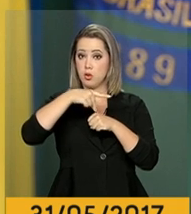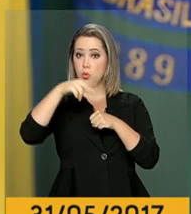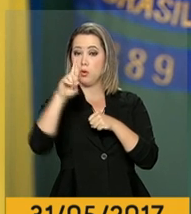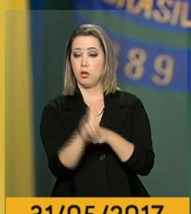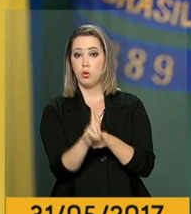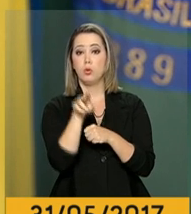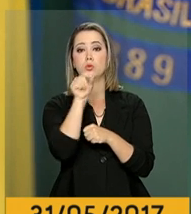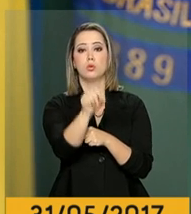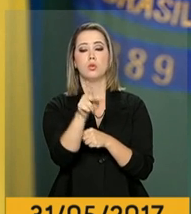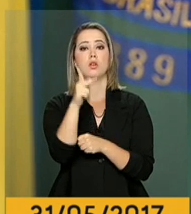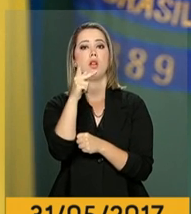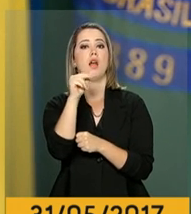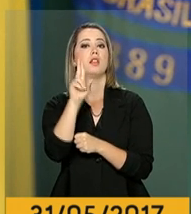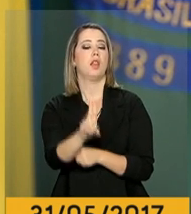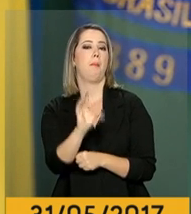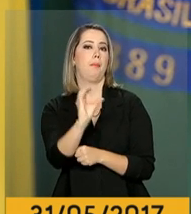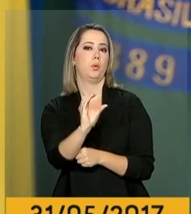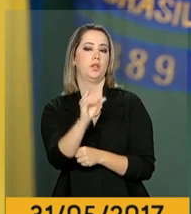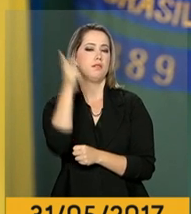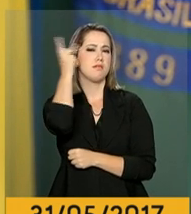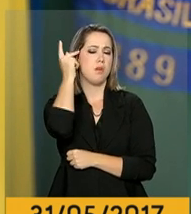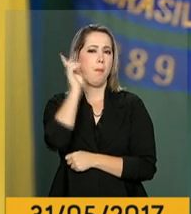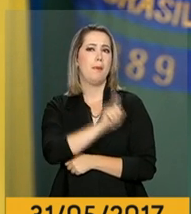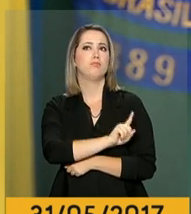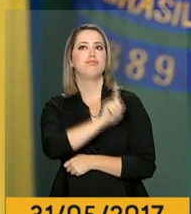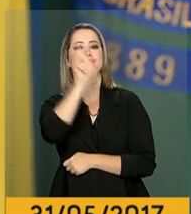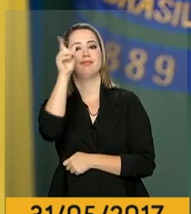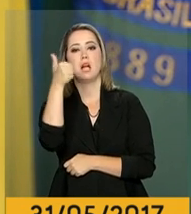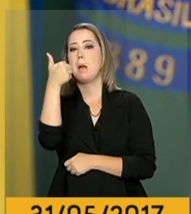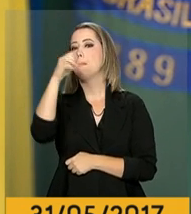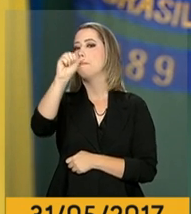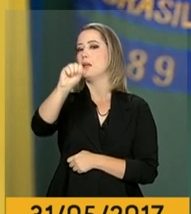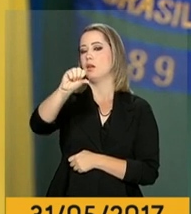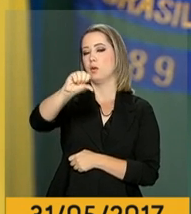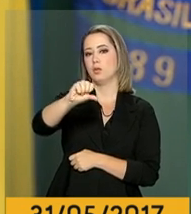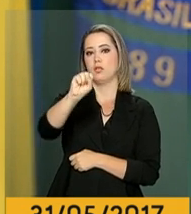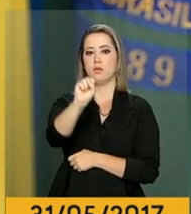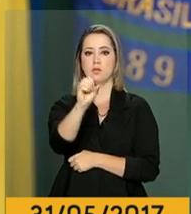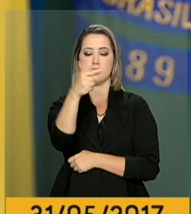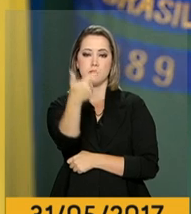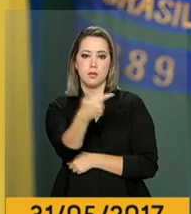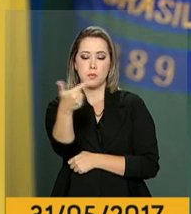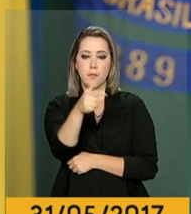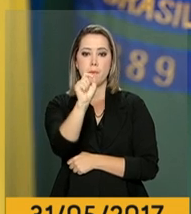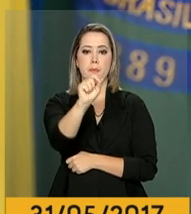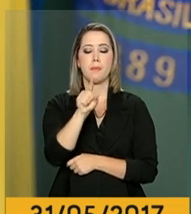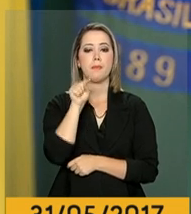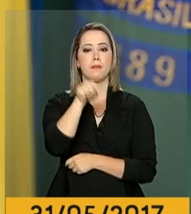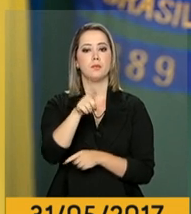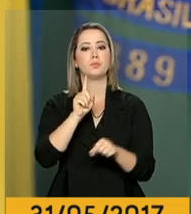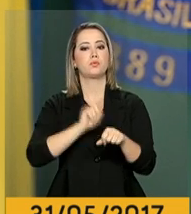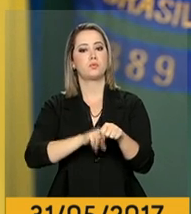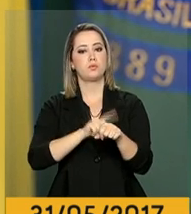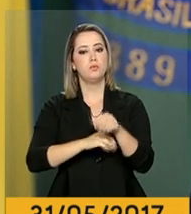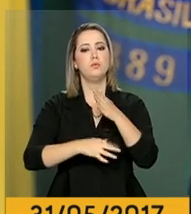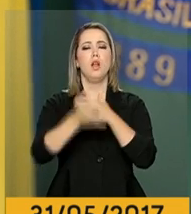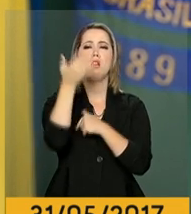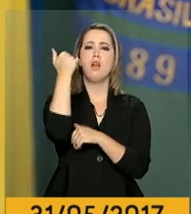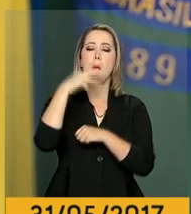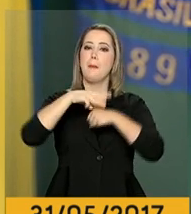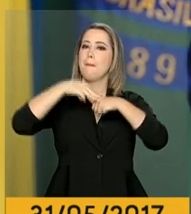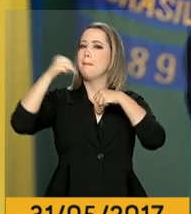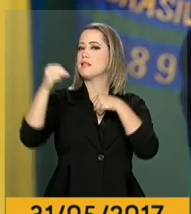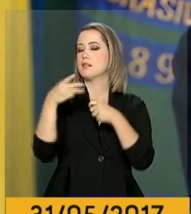na PUC de São Paulo, em 1982. E naquela oportunidade, os cursos de mestrado